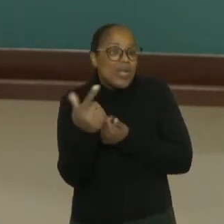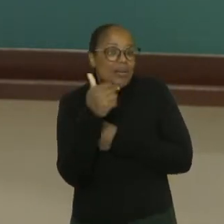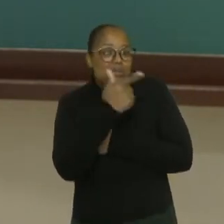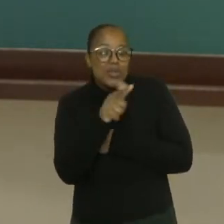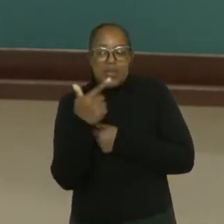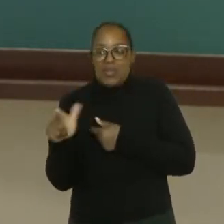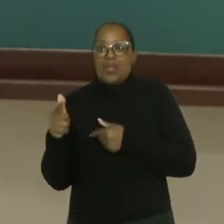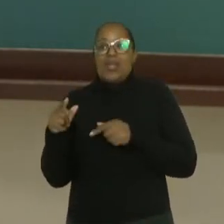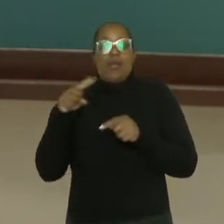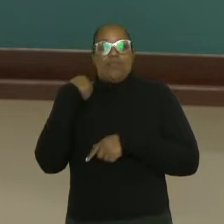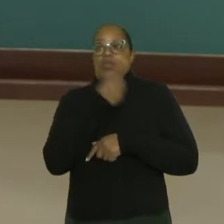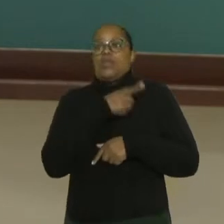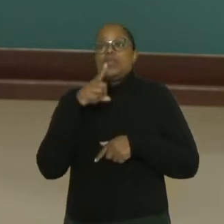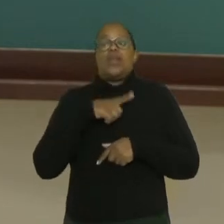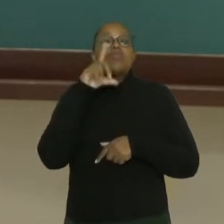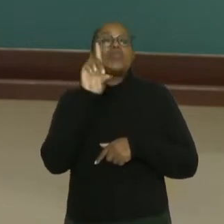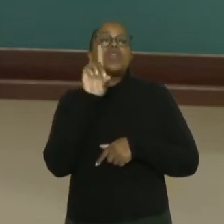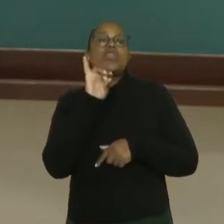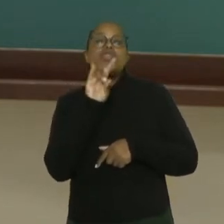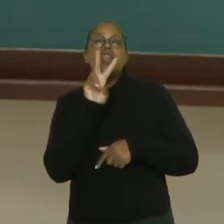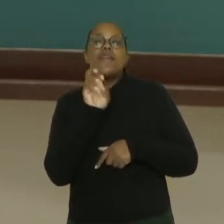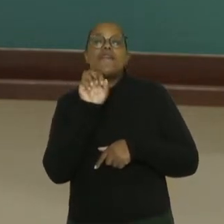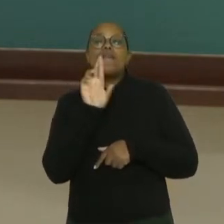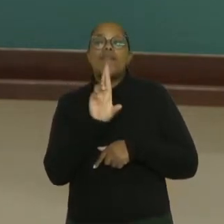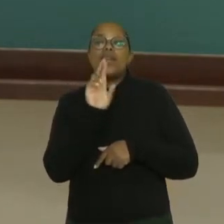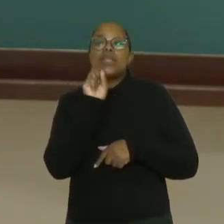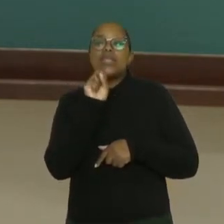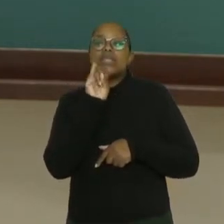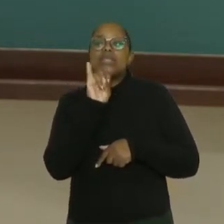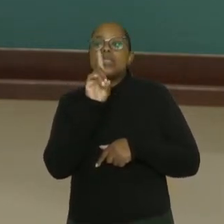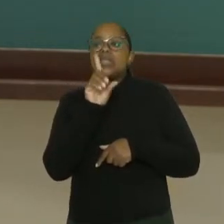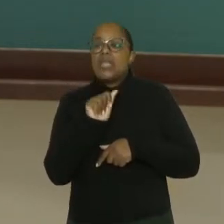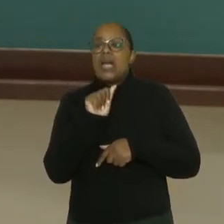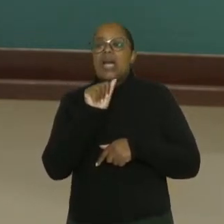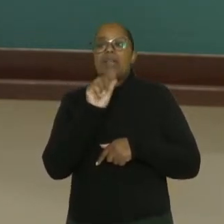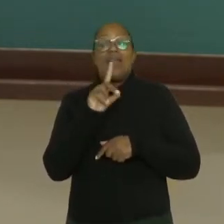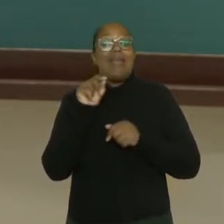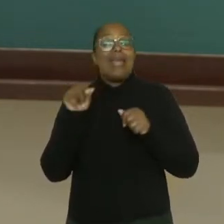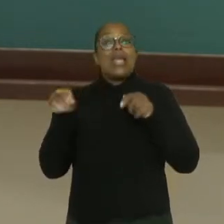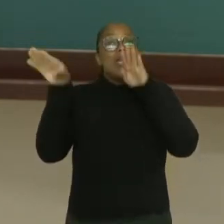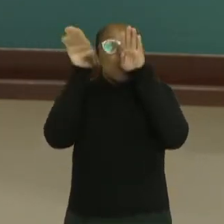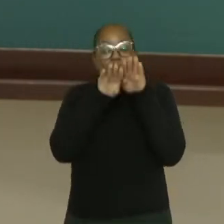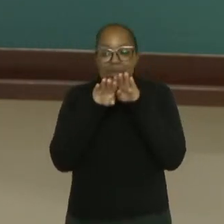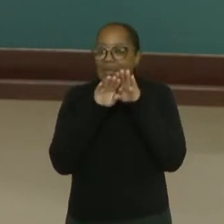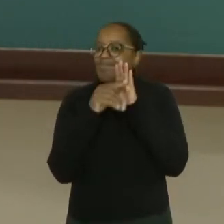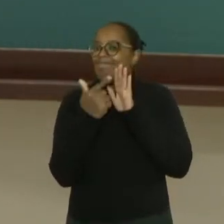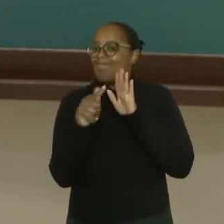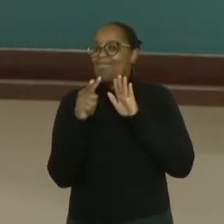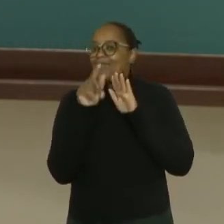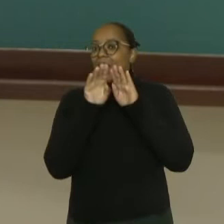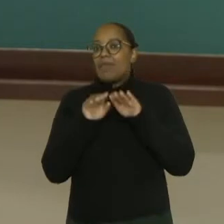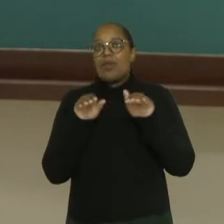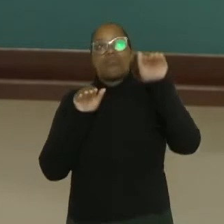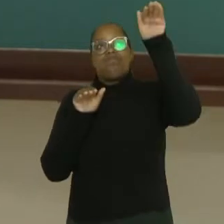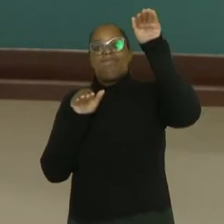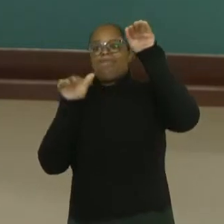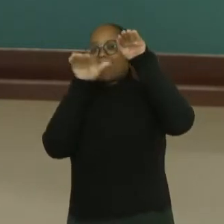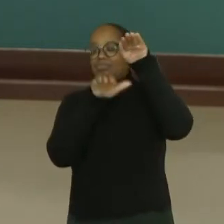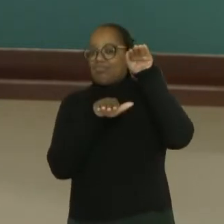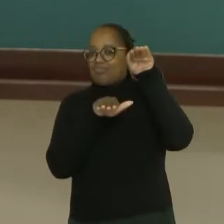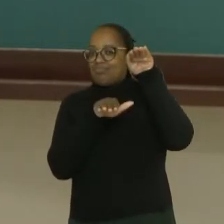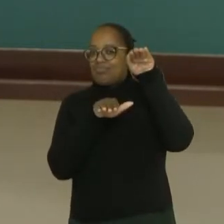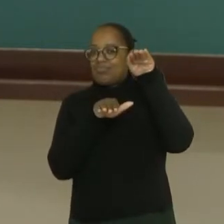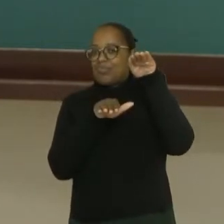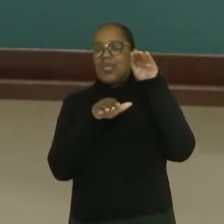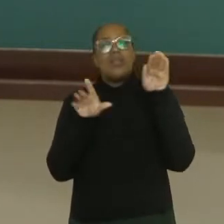grande diversidade e nós também temos uma grande desigualdade na nossa sociedade. A gente vai ver mais um pouquinho sobre isso.